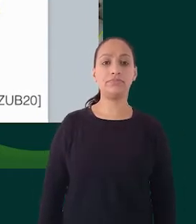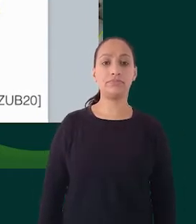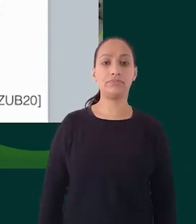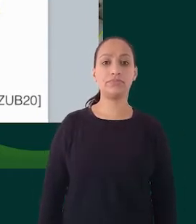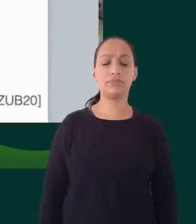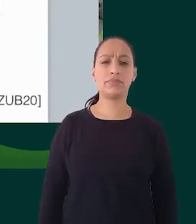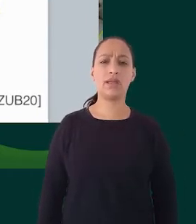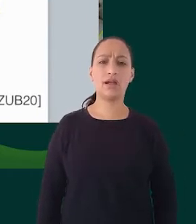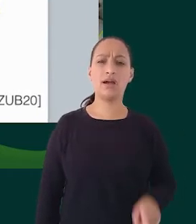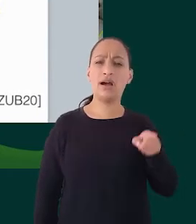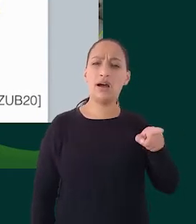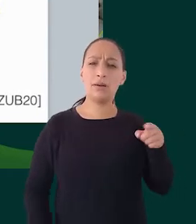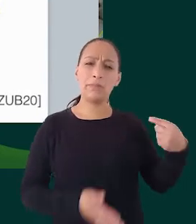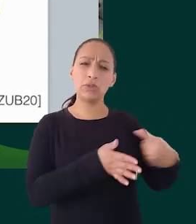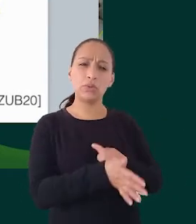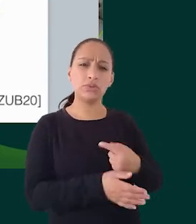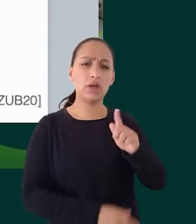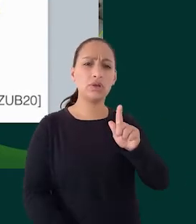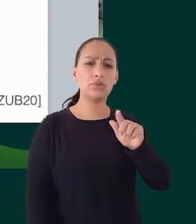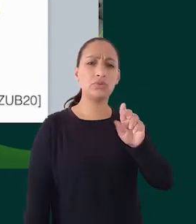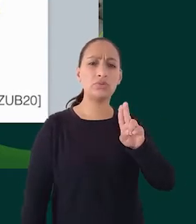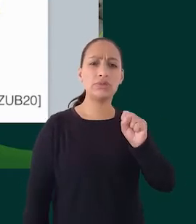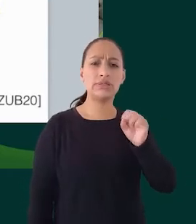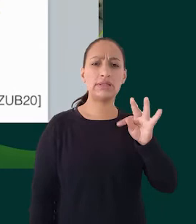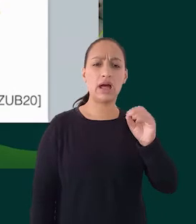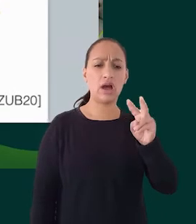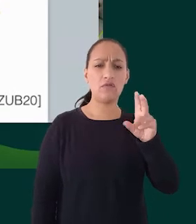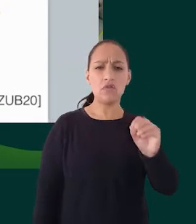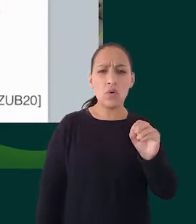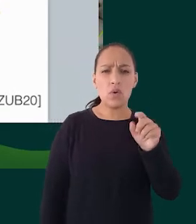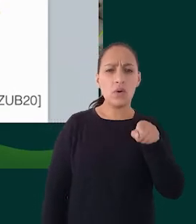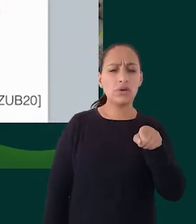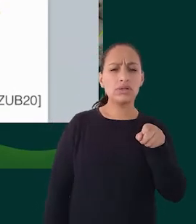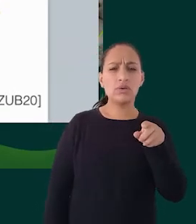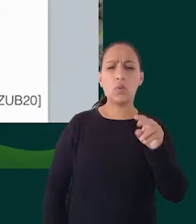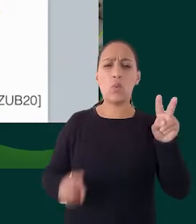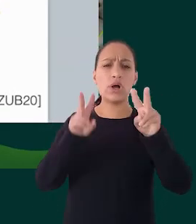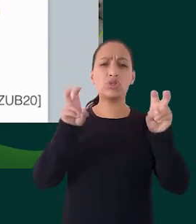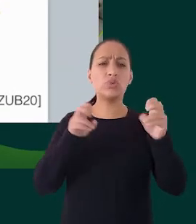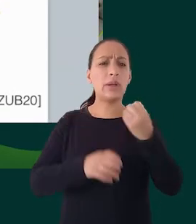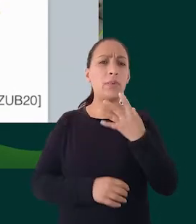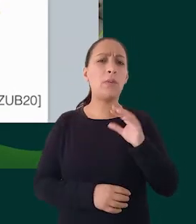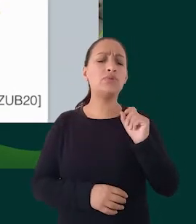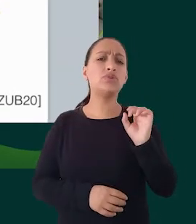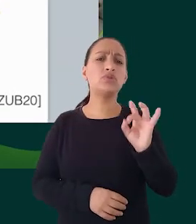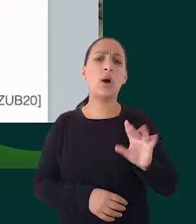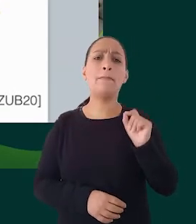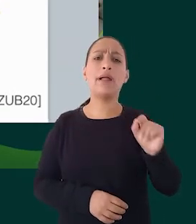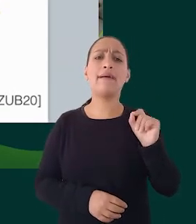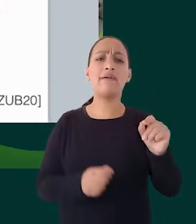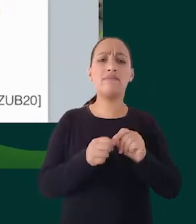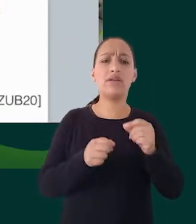Isso é uma pergunta, Gustavo? O assunto é bom só para quem faz faculdade de informática ou uma afirmação?